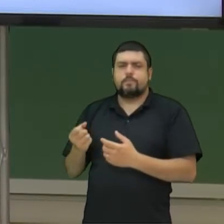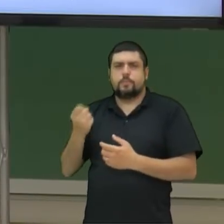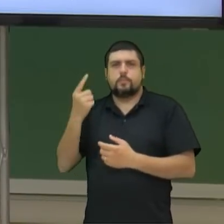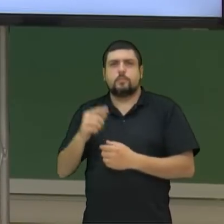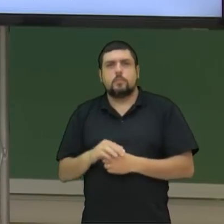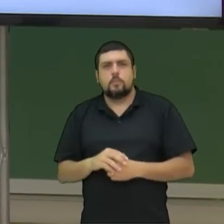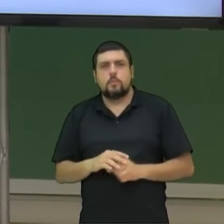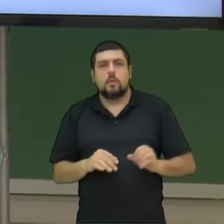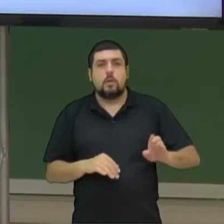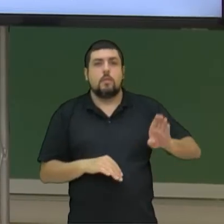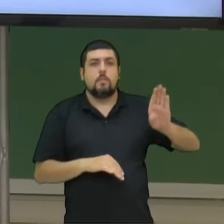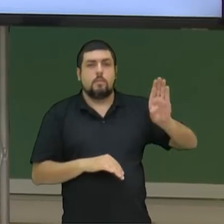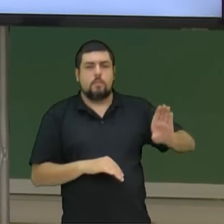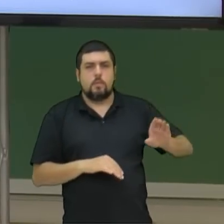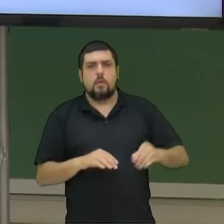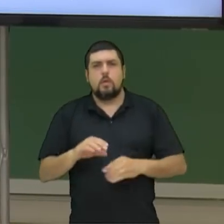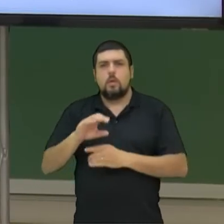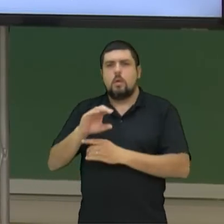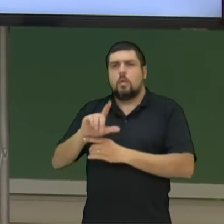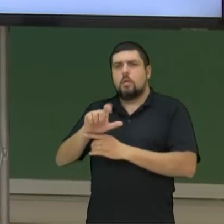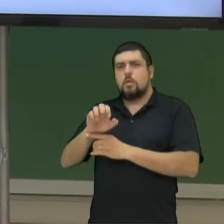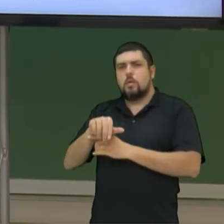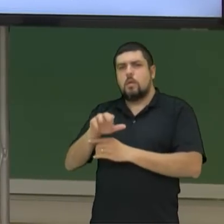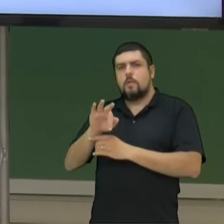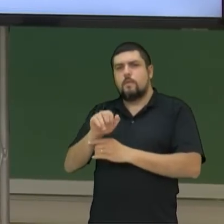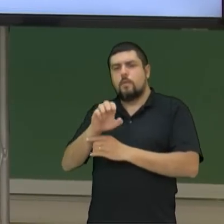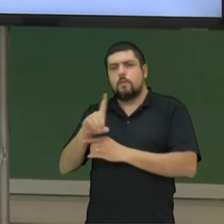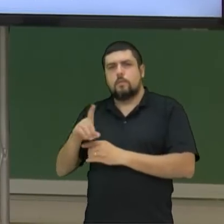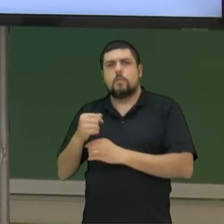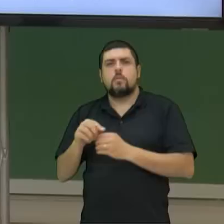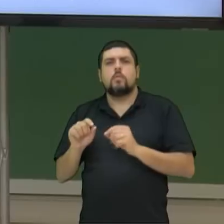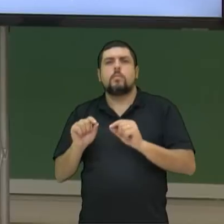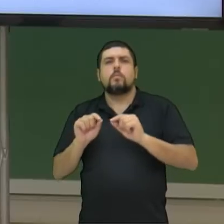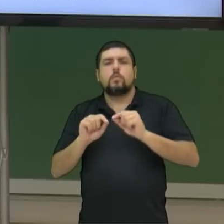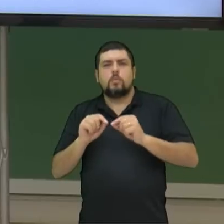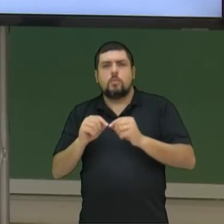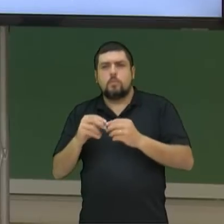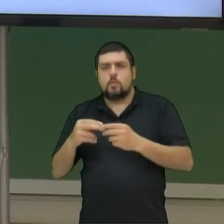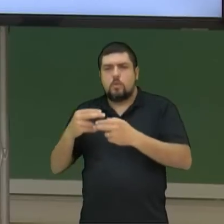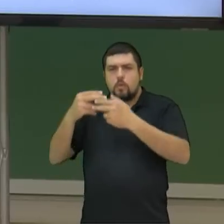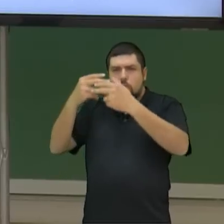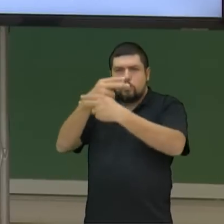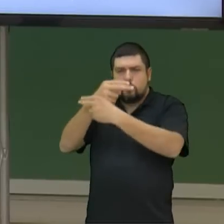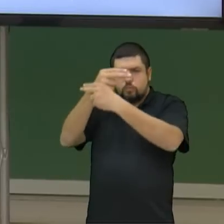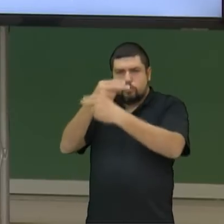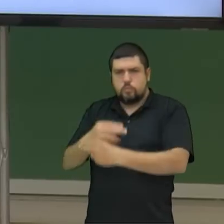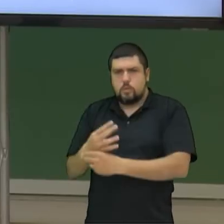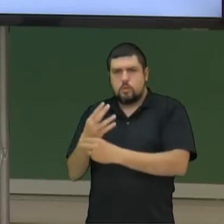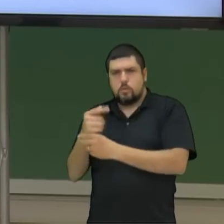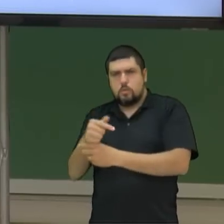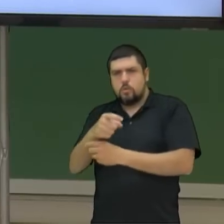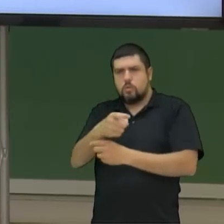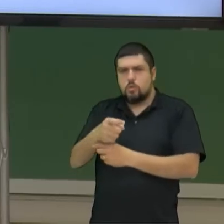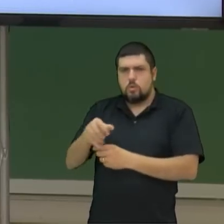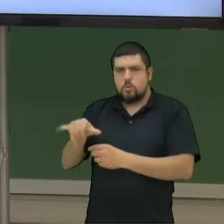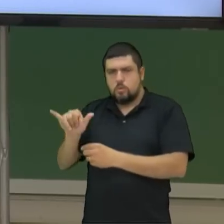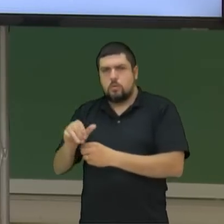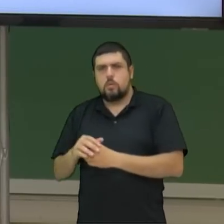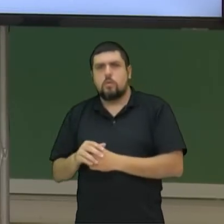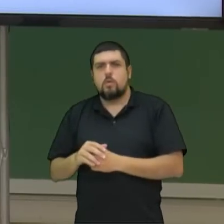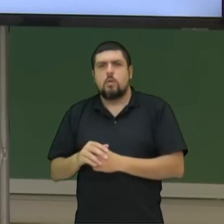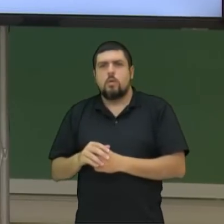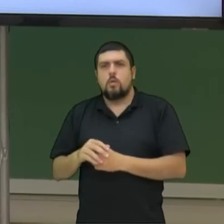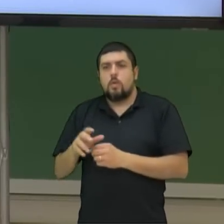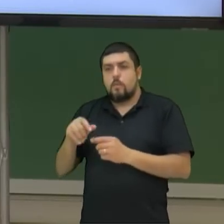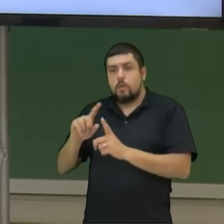B. Um indivíduo com síndrome de Klinefelter possui cariótipo 47XXY? Pode ser. E o cromossomo a mais